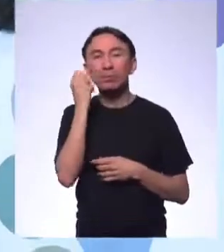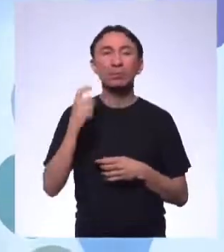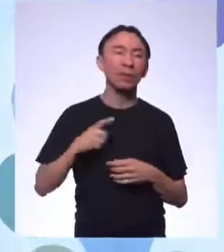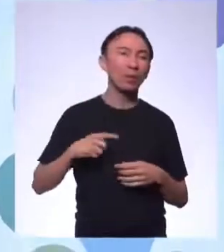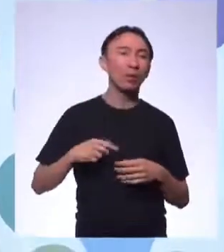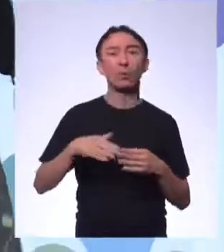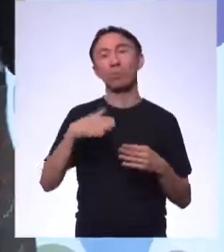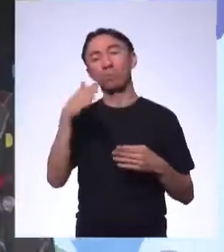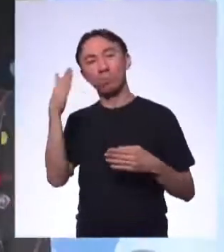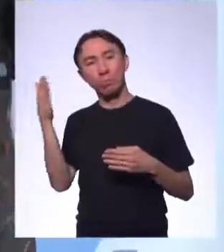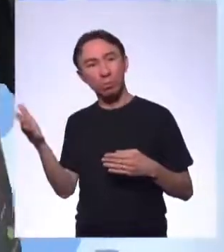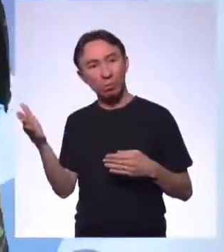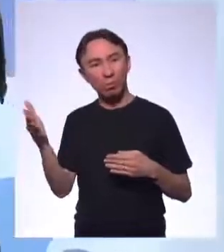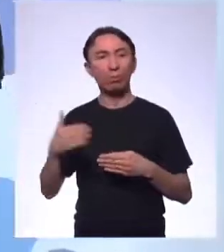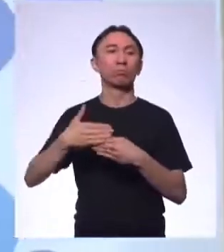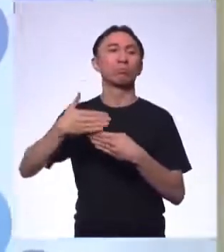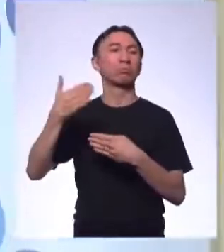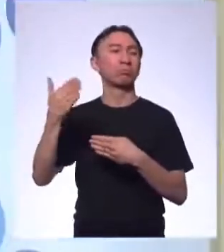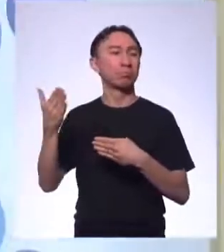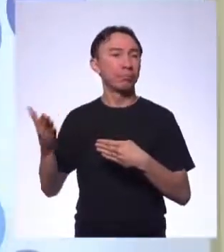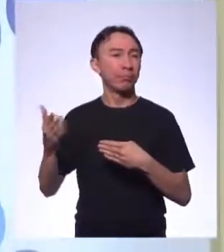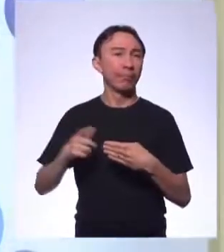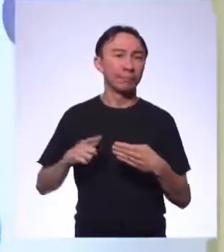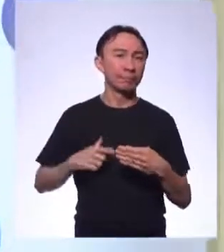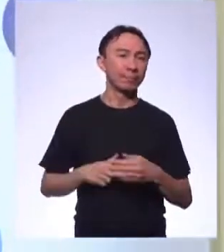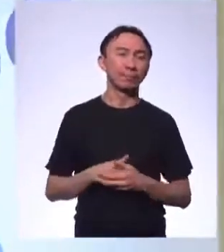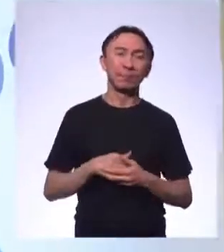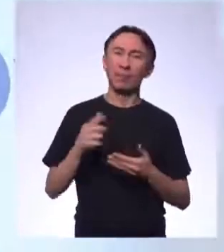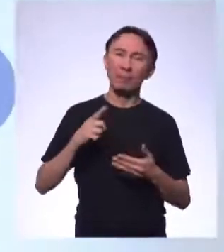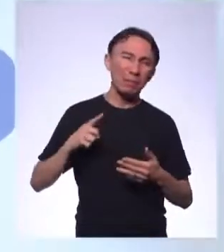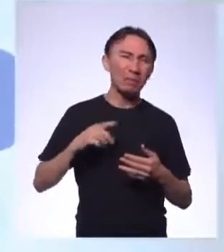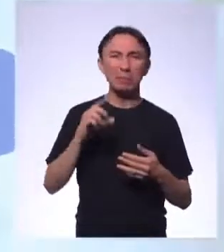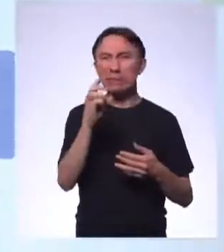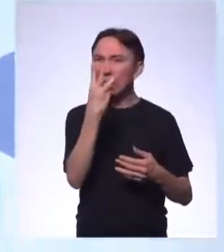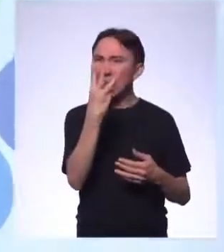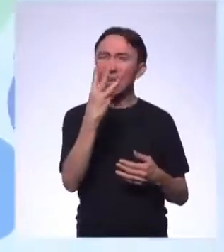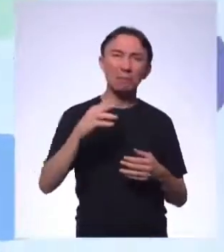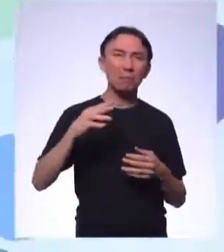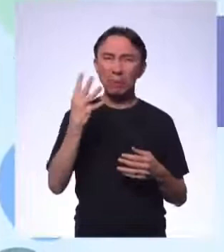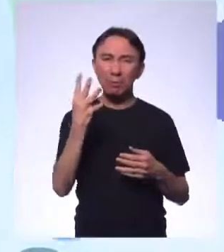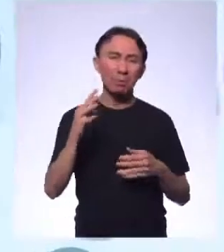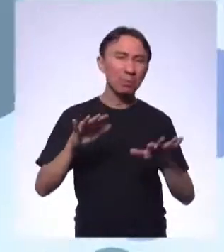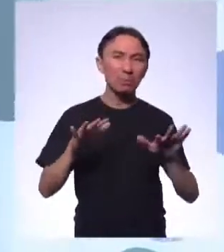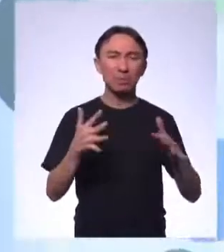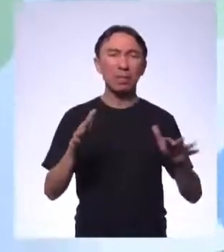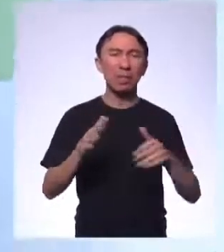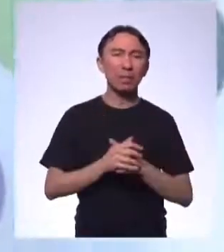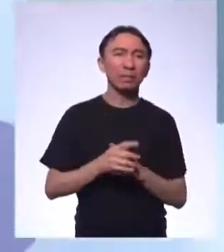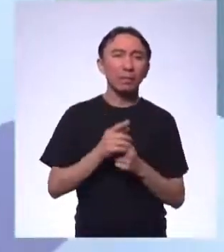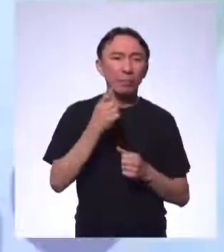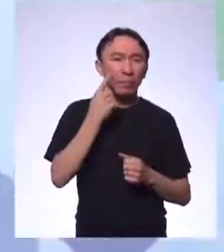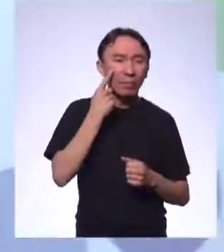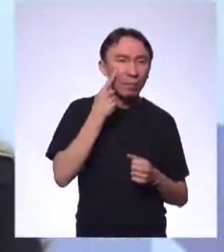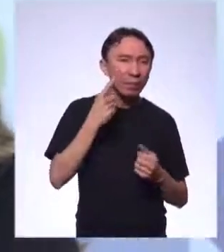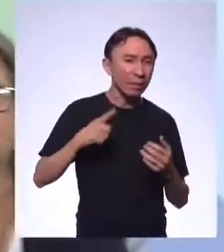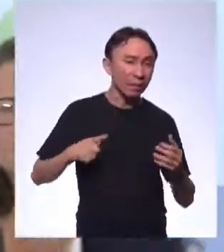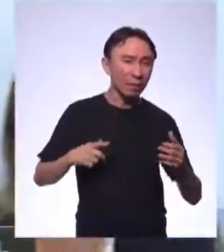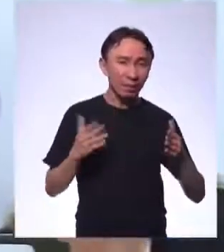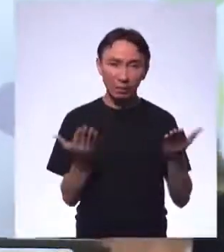perna, mais para frente outra perna, e talvez 3 ou 4 pernas de acordo com a extensão do palco. Então,